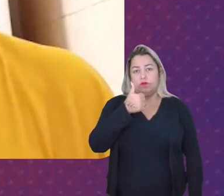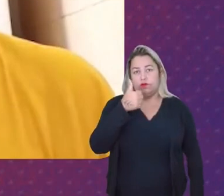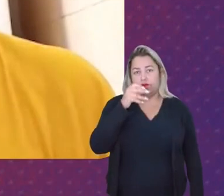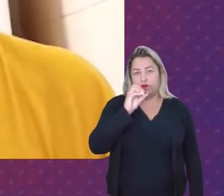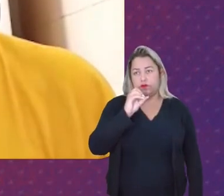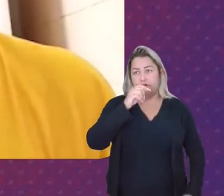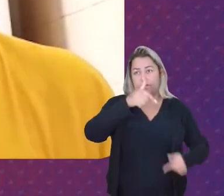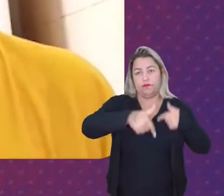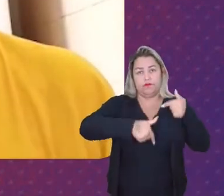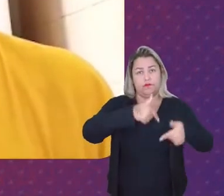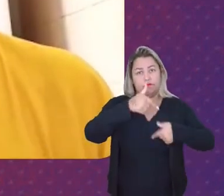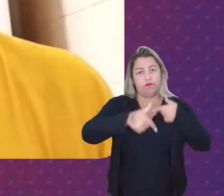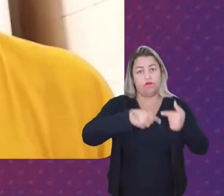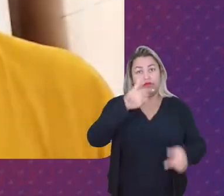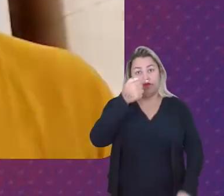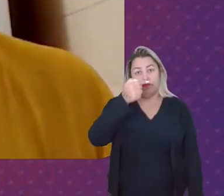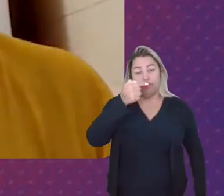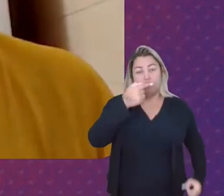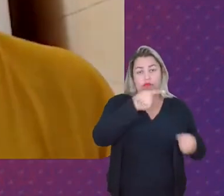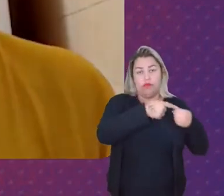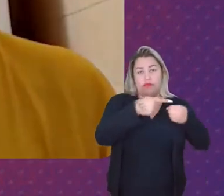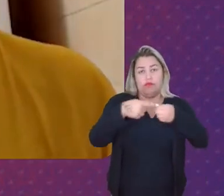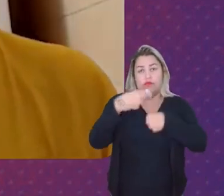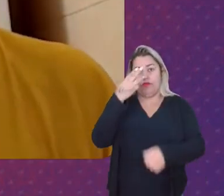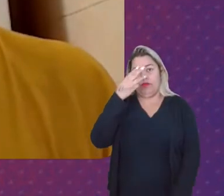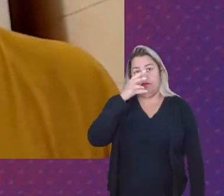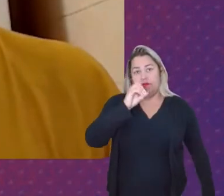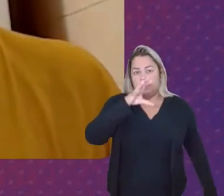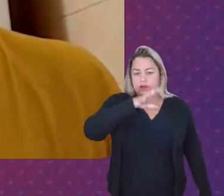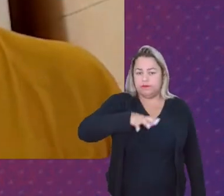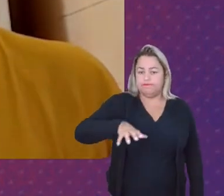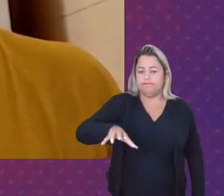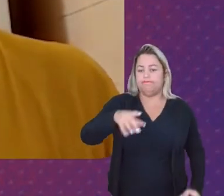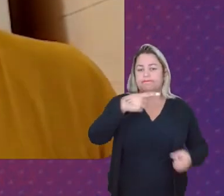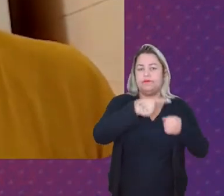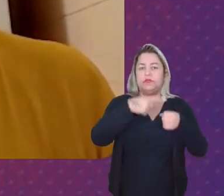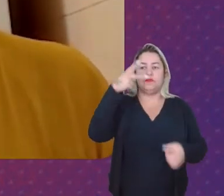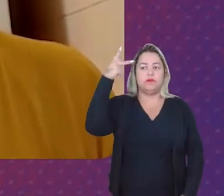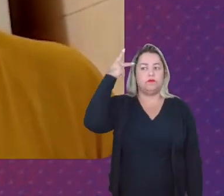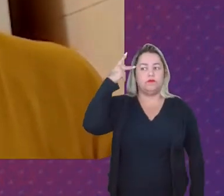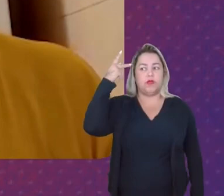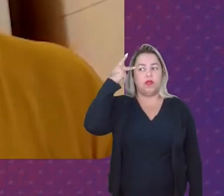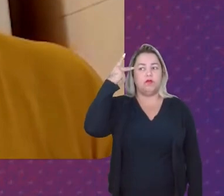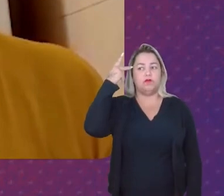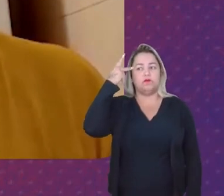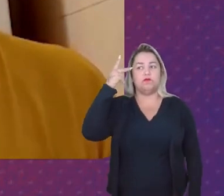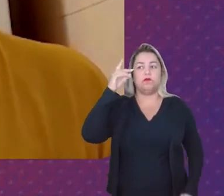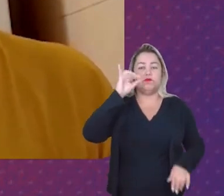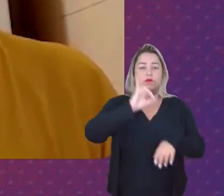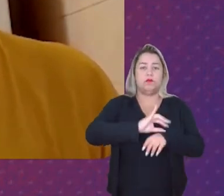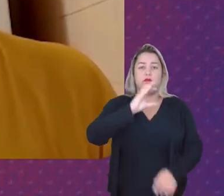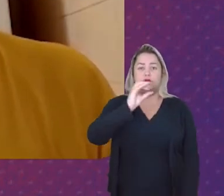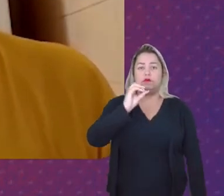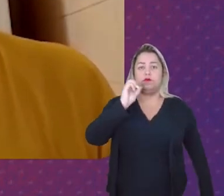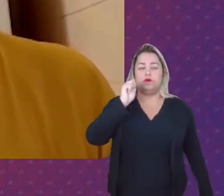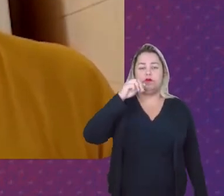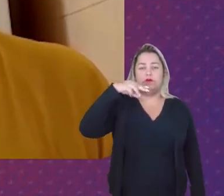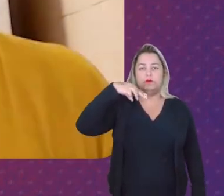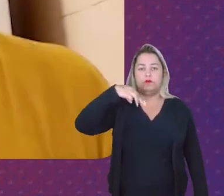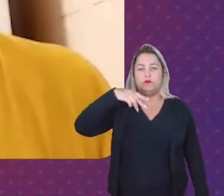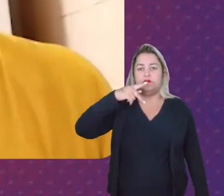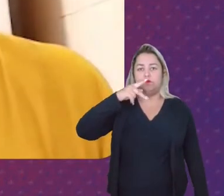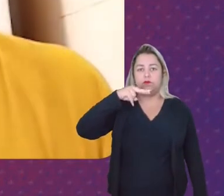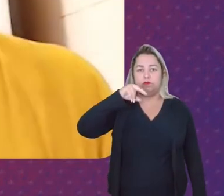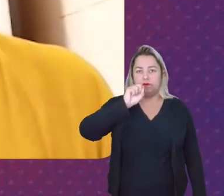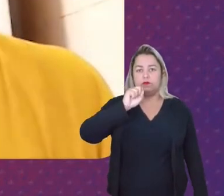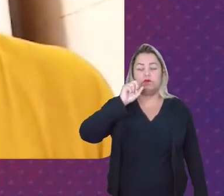trabalhadoras. Foram 7 cidades, 30 em cada cidade, né? Em São Paulo, teve São Paulo capital e Campinas, teve